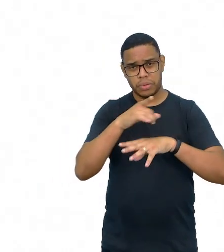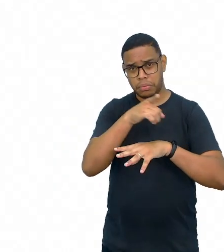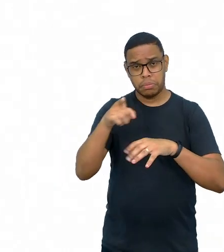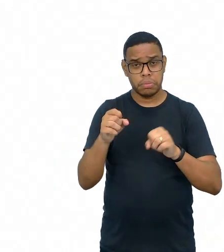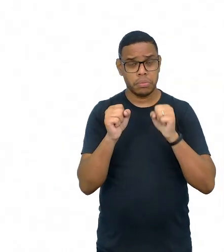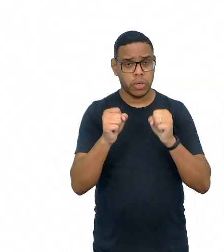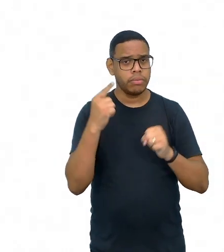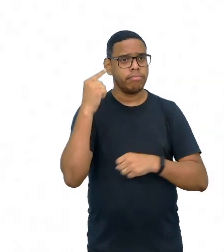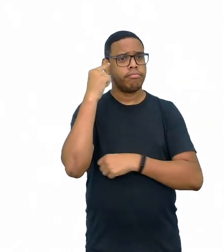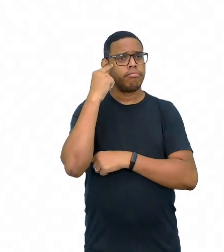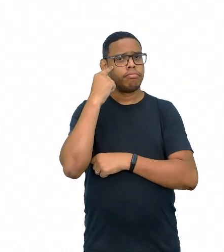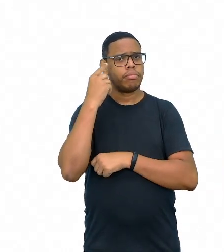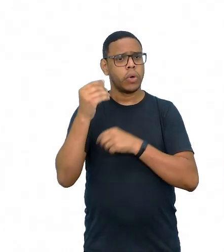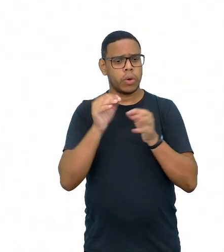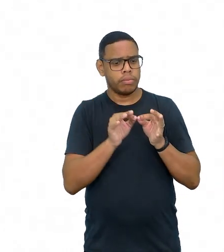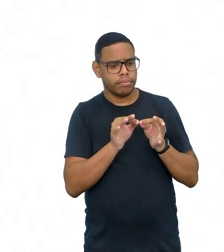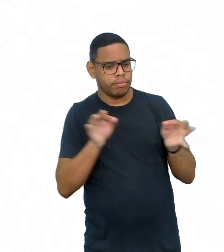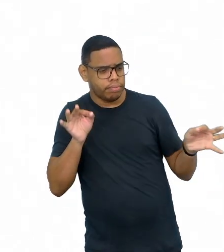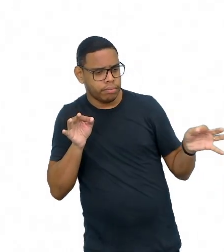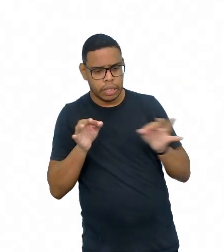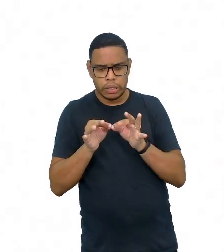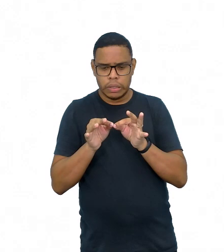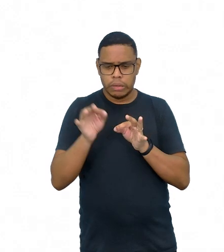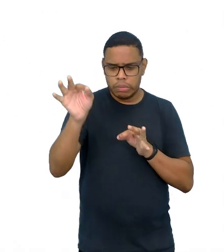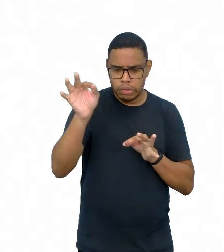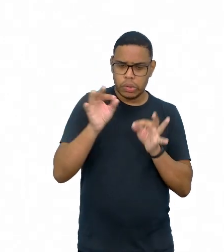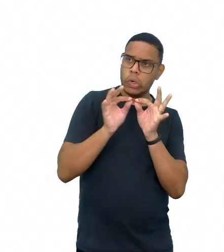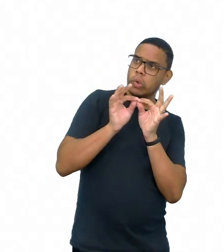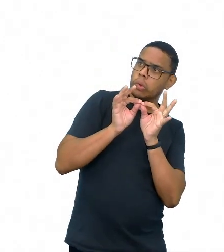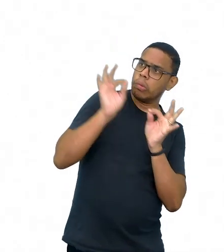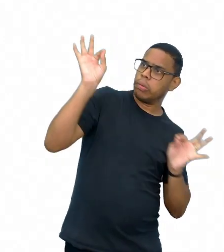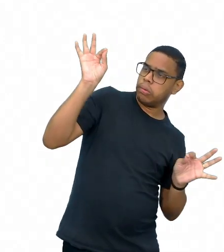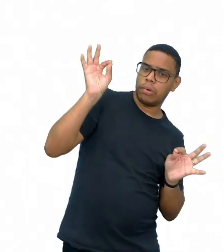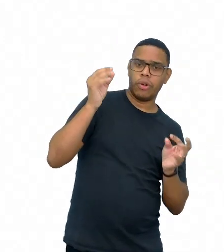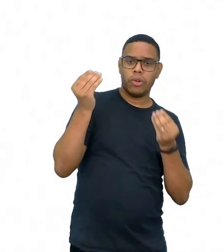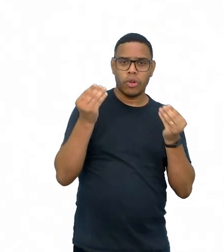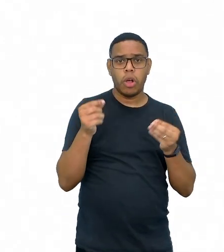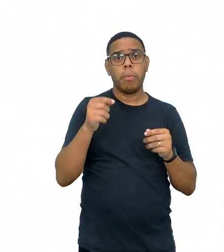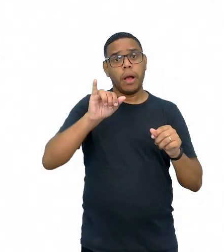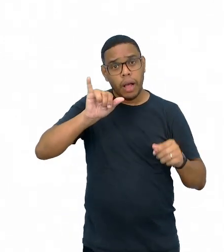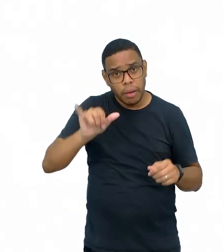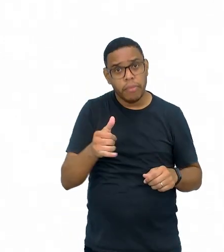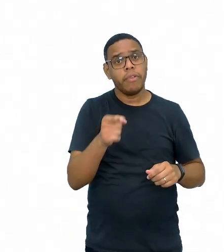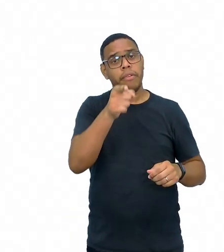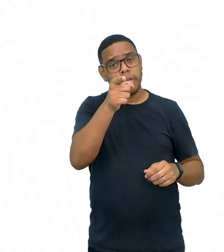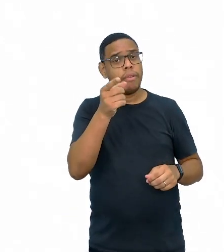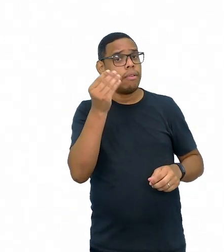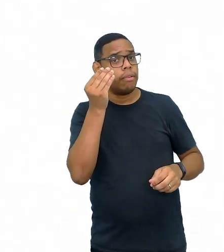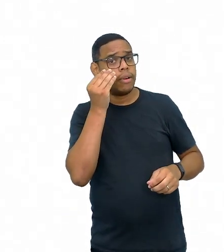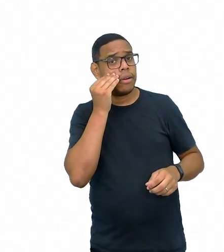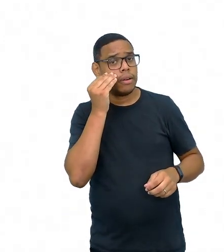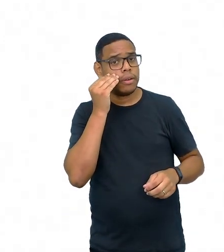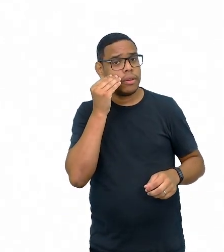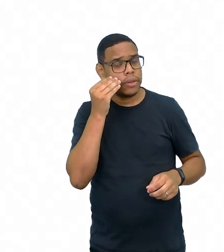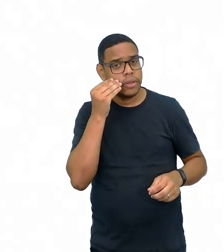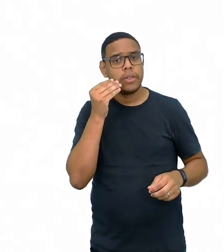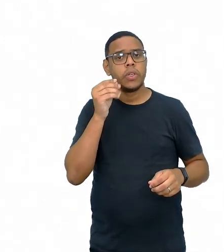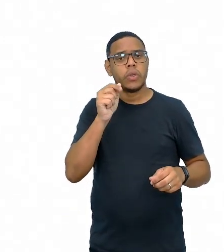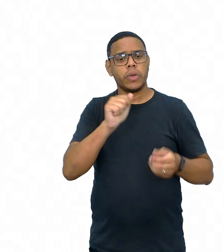podem pensar nessa construção com os estudantes do Teodolito e aplicar, né,